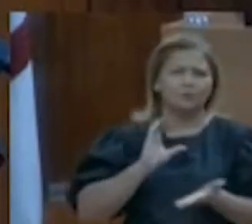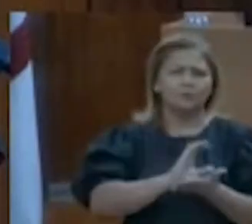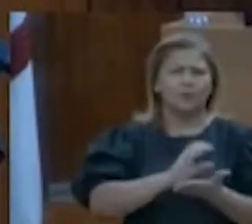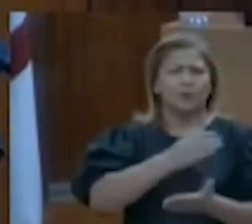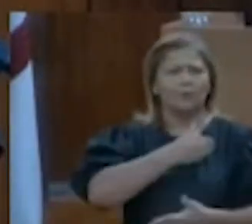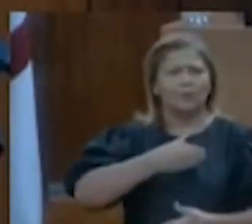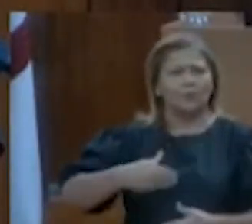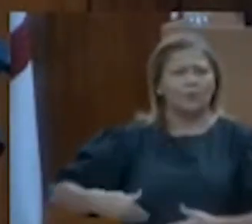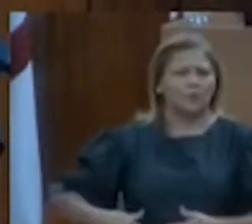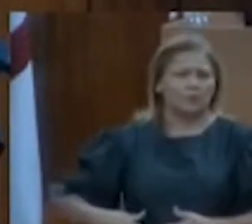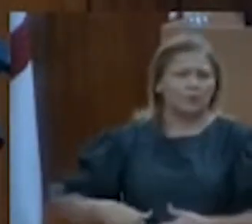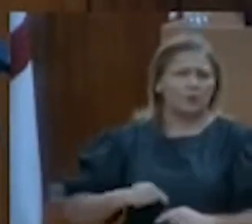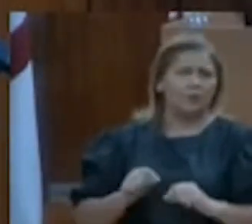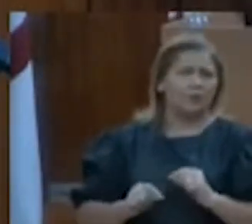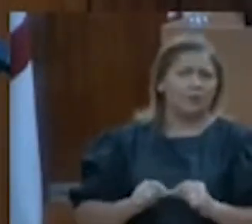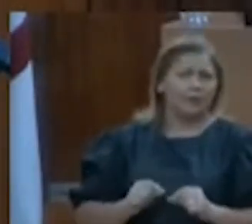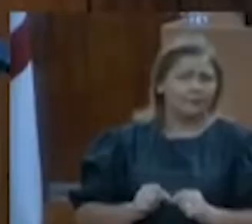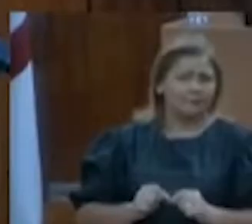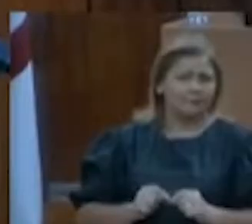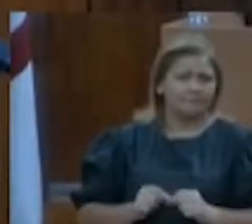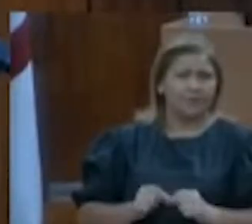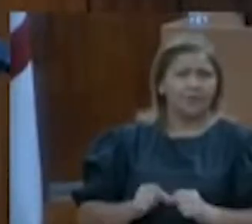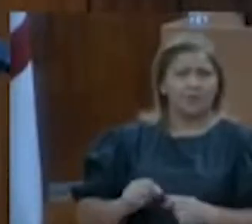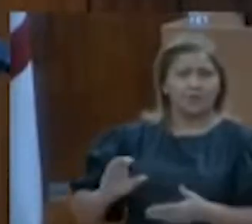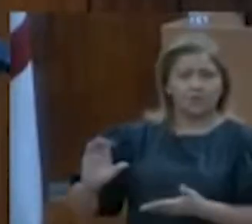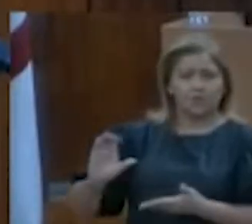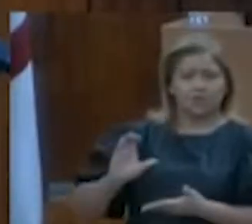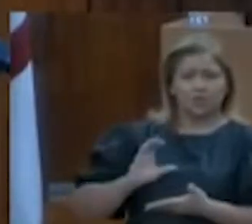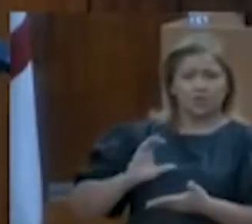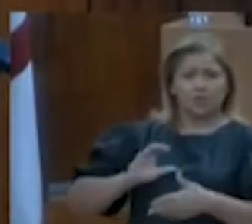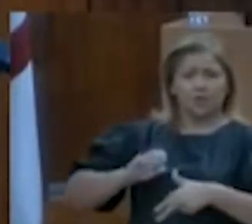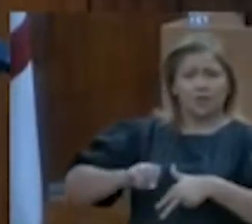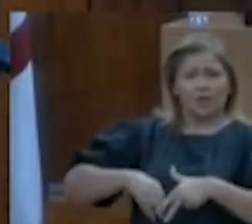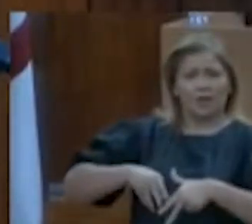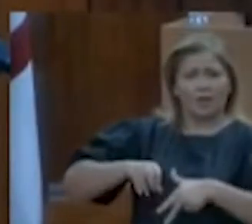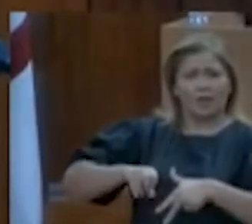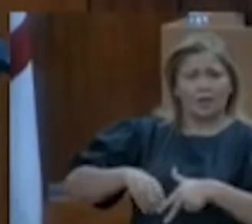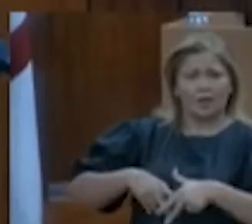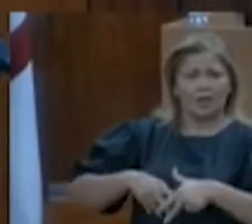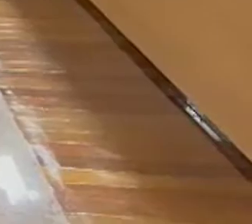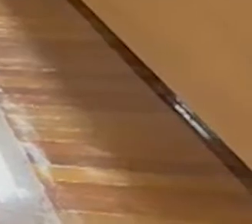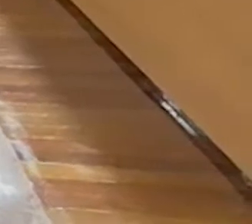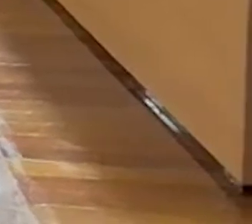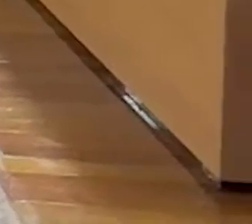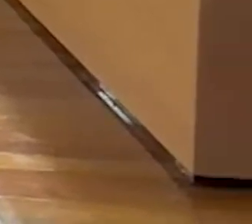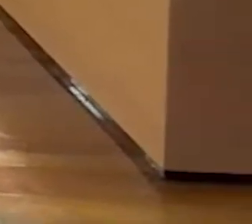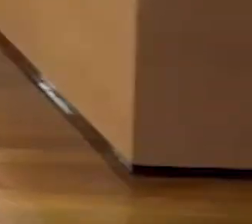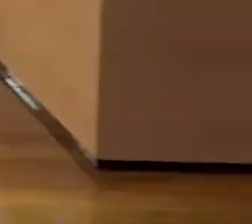recursos surrupiados por ações corruptas.